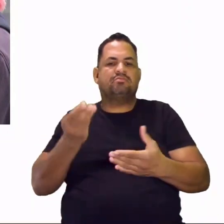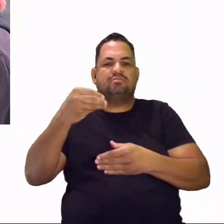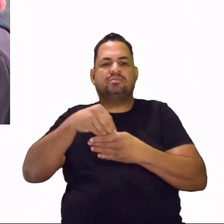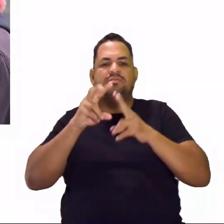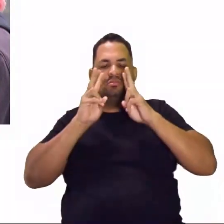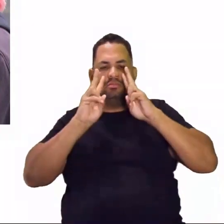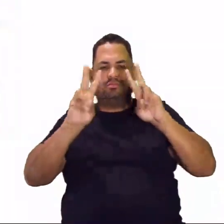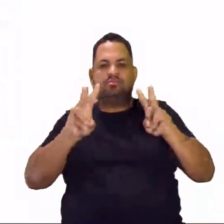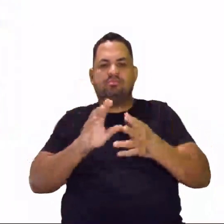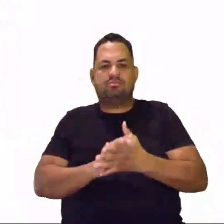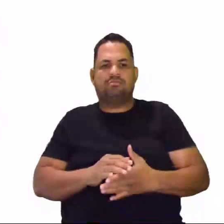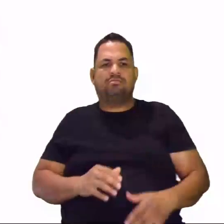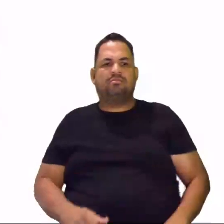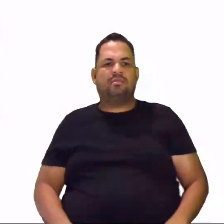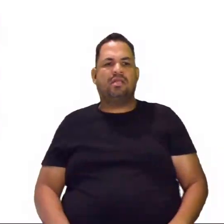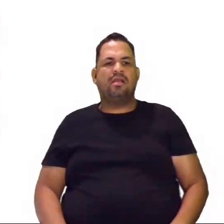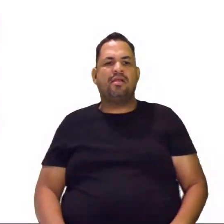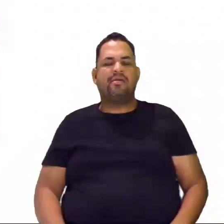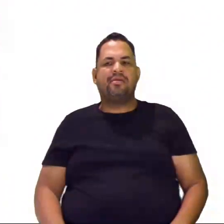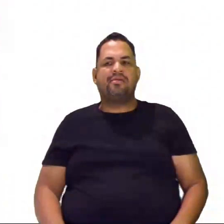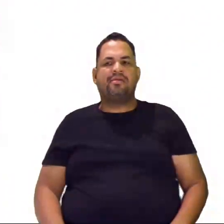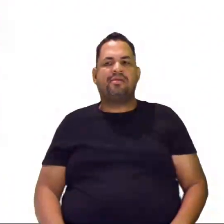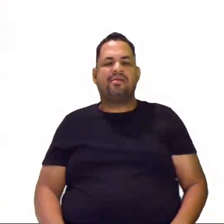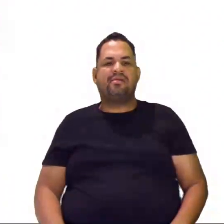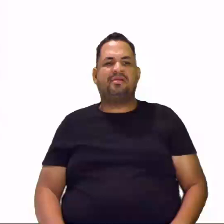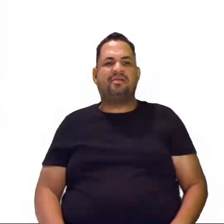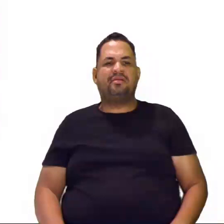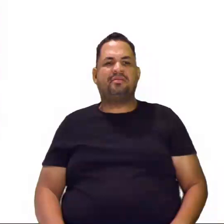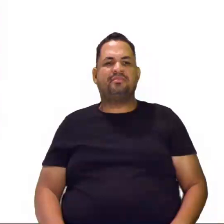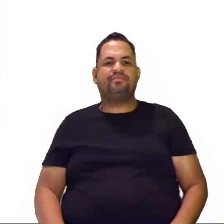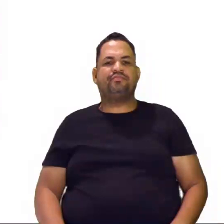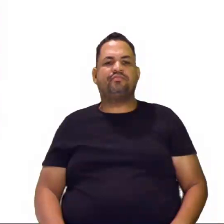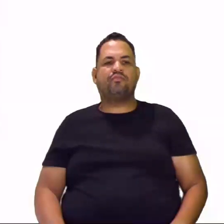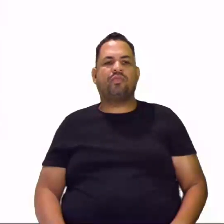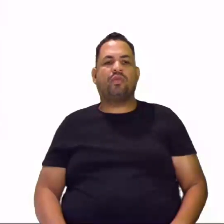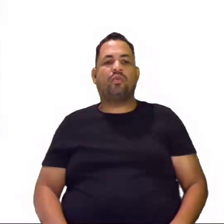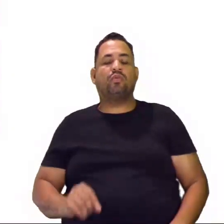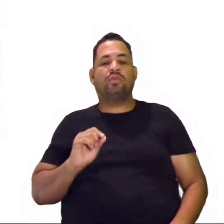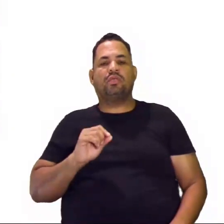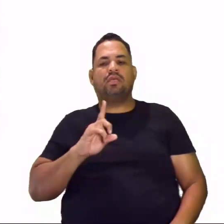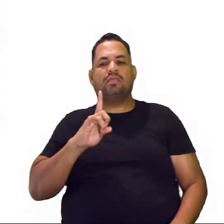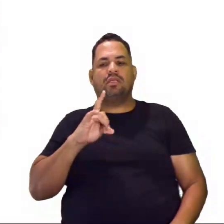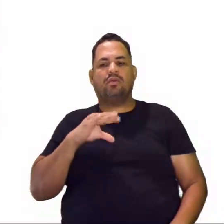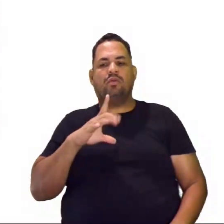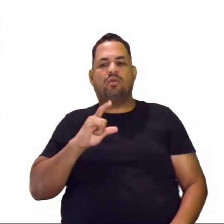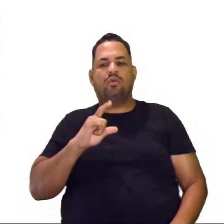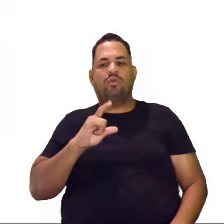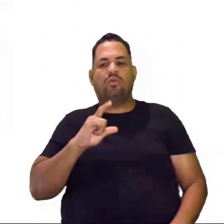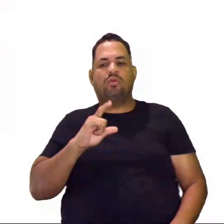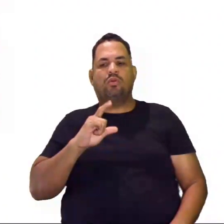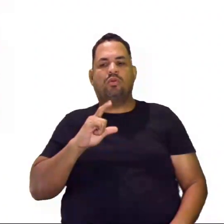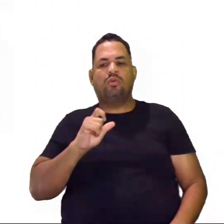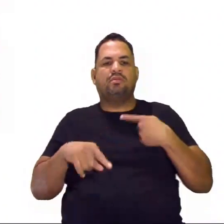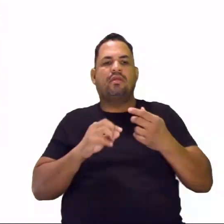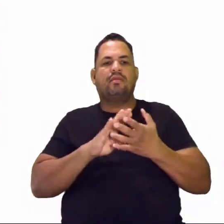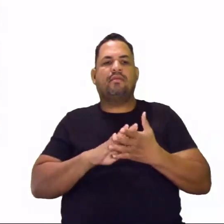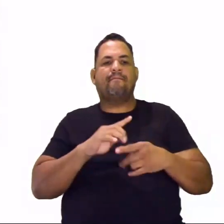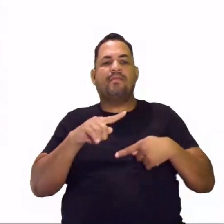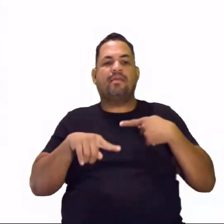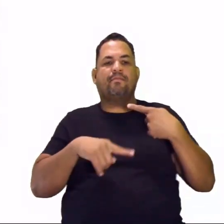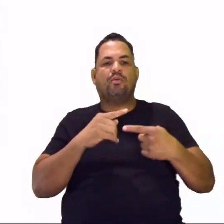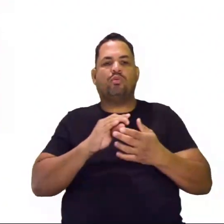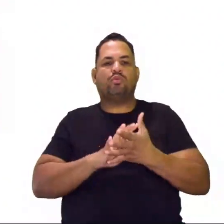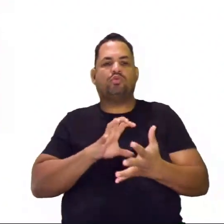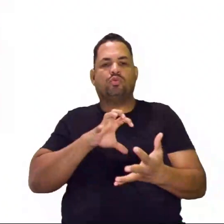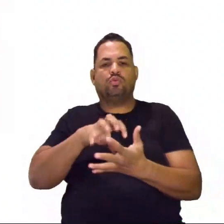que foi imposta, né? Então, aqui o que é decolonial, né? Esse pós-colonialismo aí,